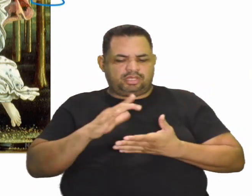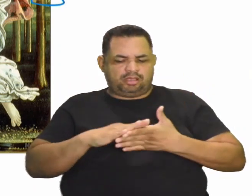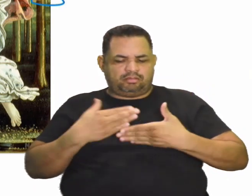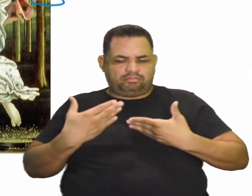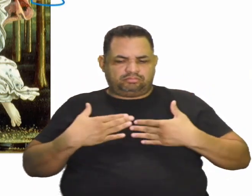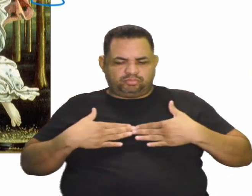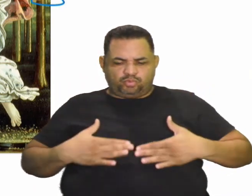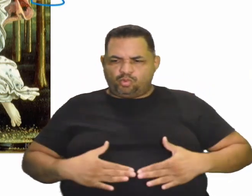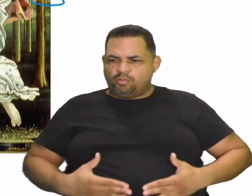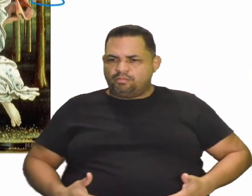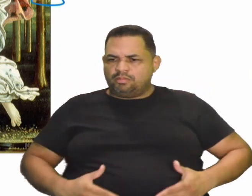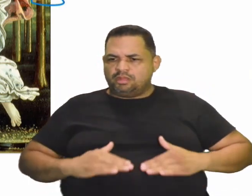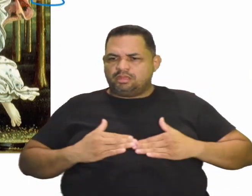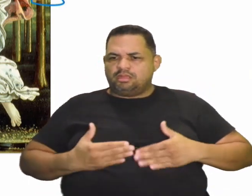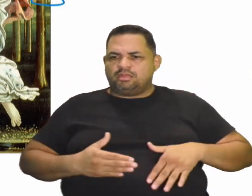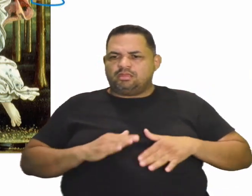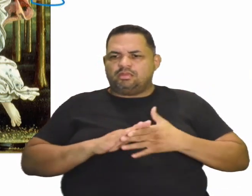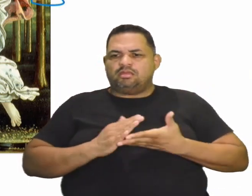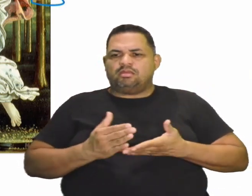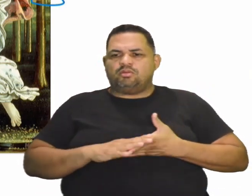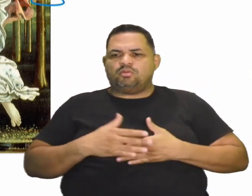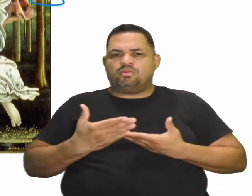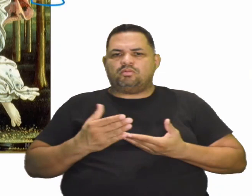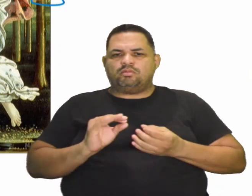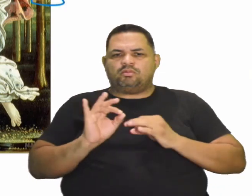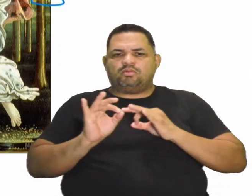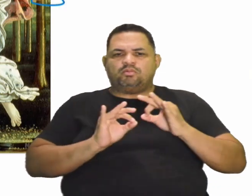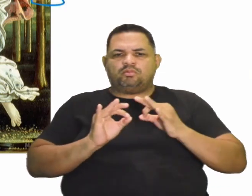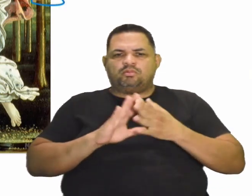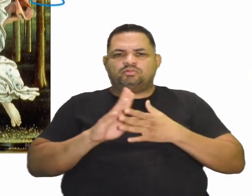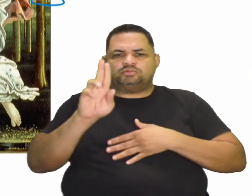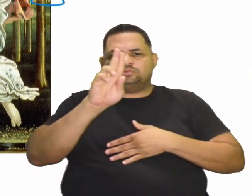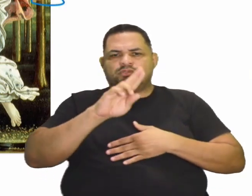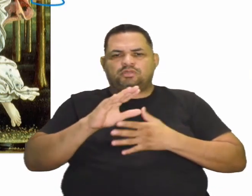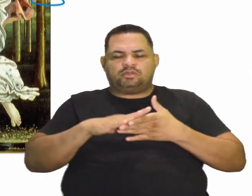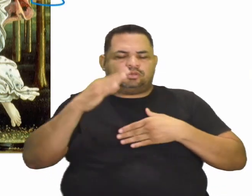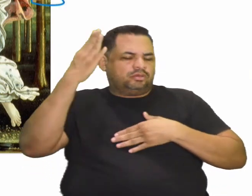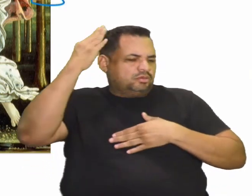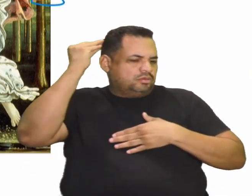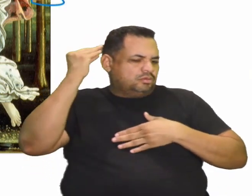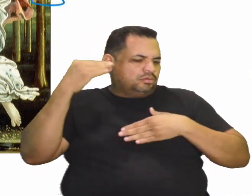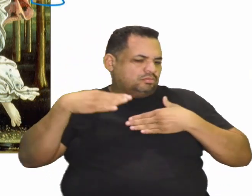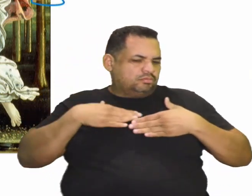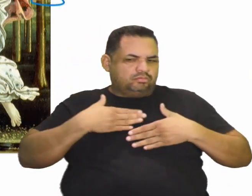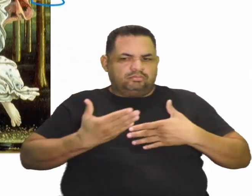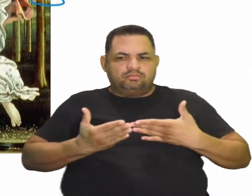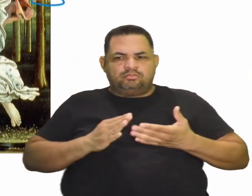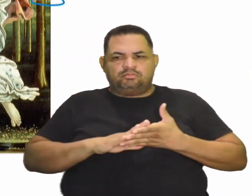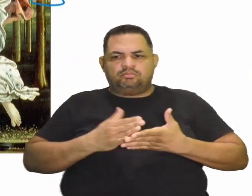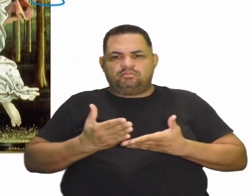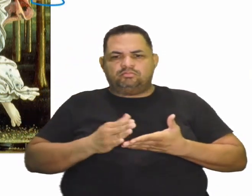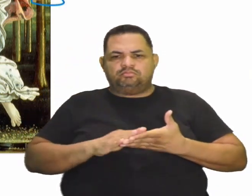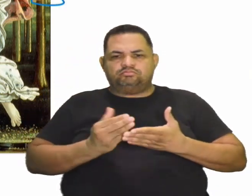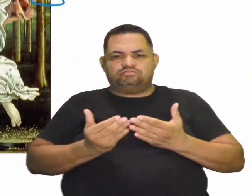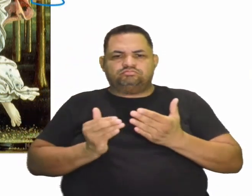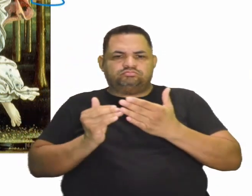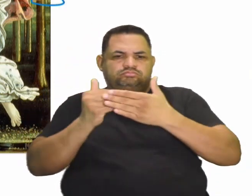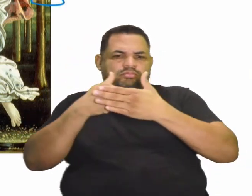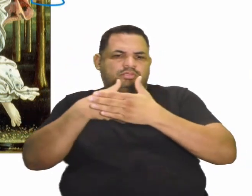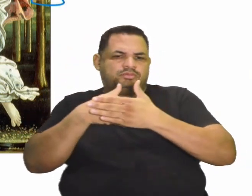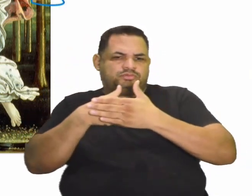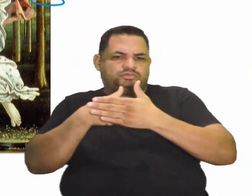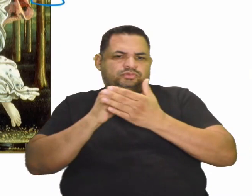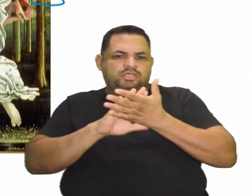Então ele buscou usar aí o cabelo para esconder aí a nudez